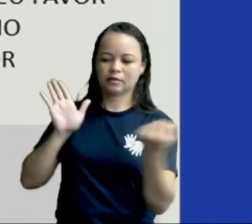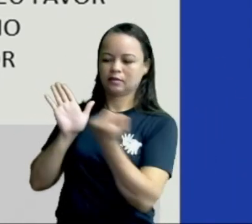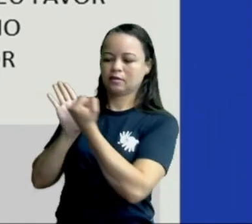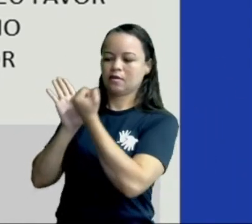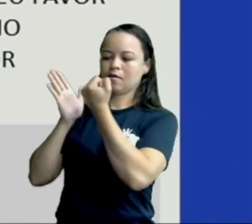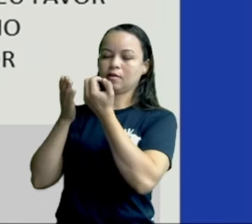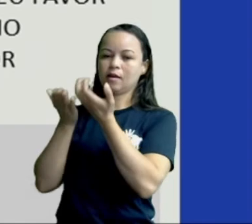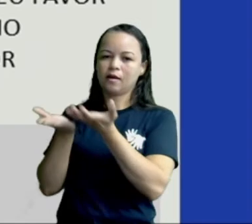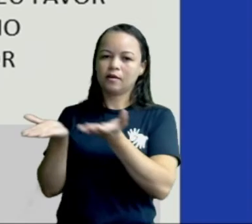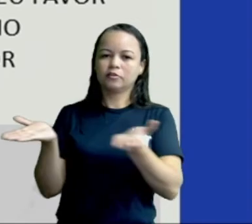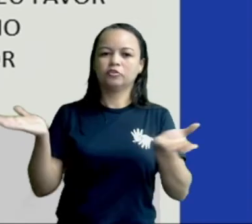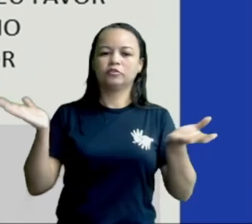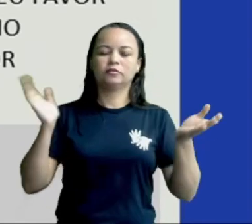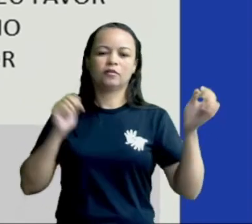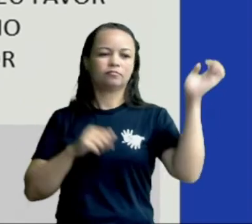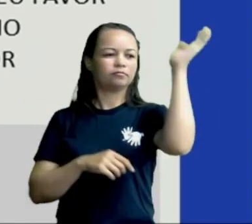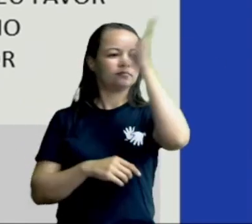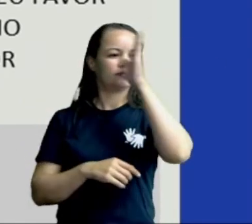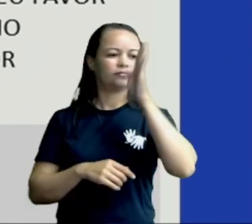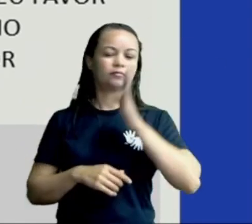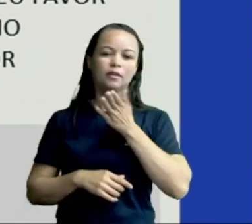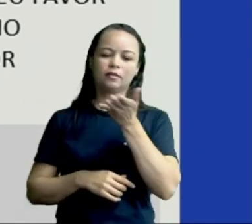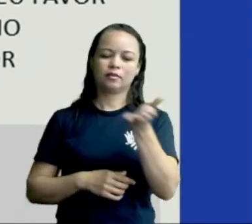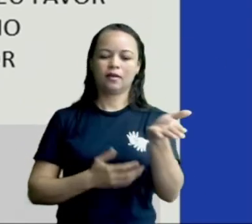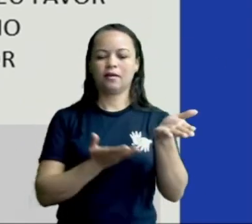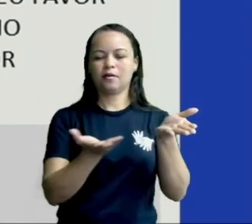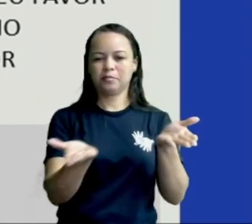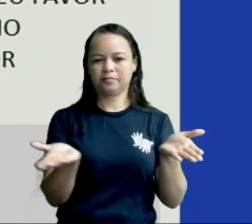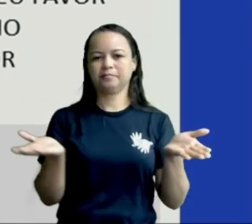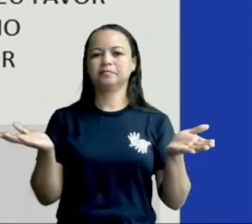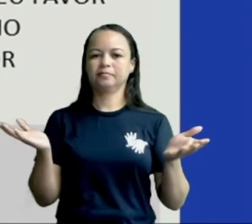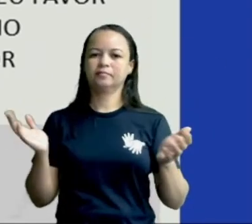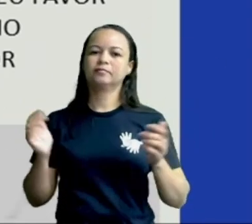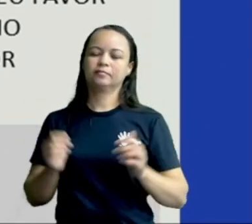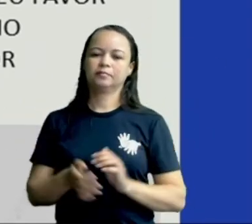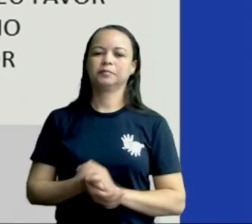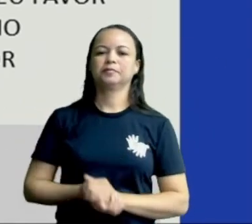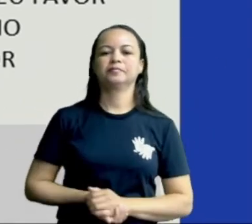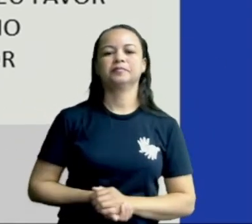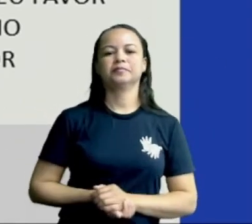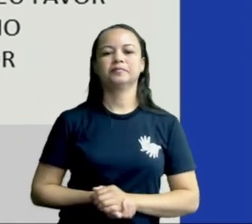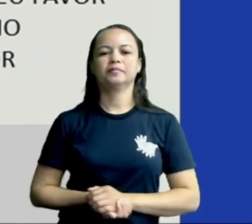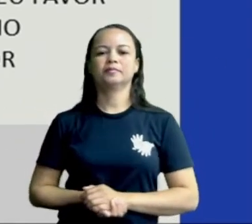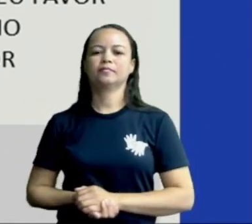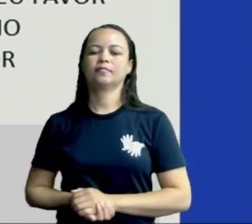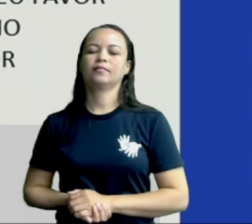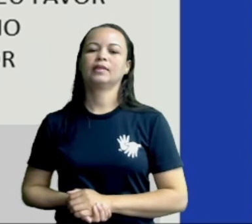capítulo da história de nossa amada terra brasileira.